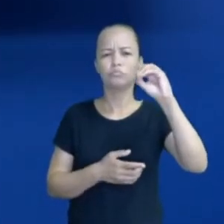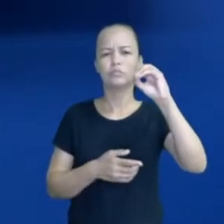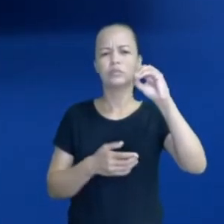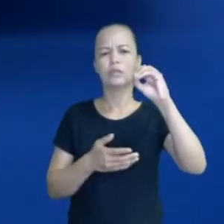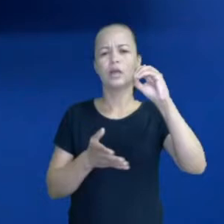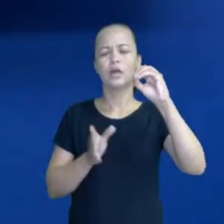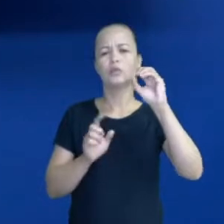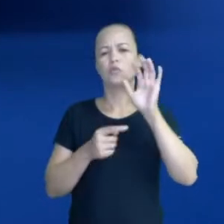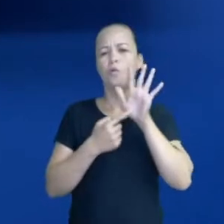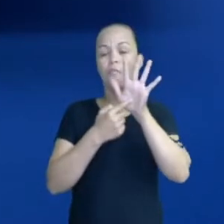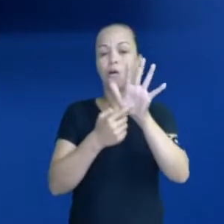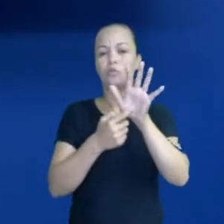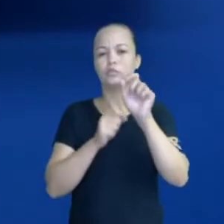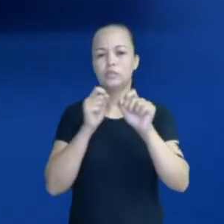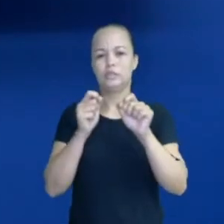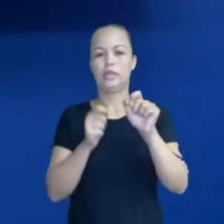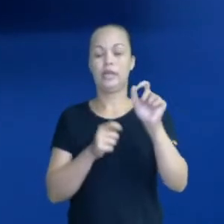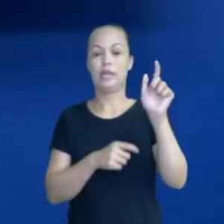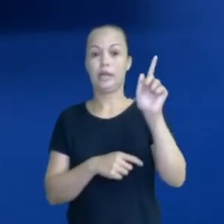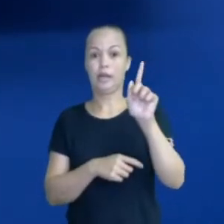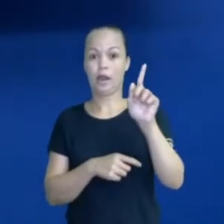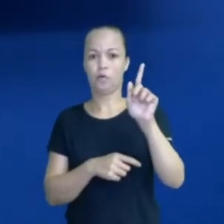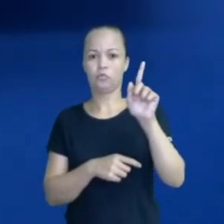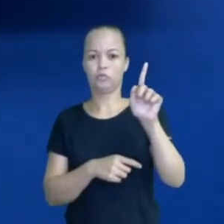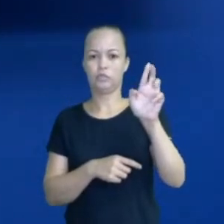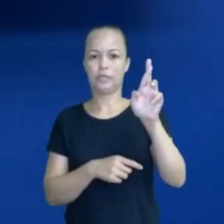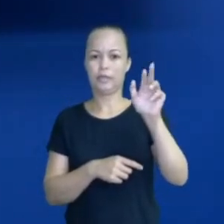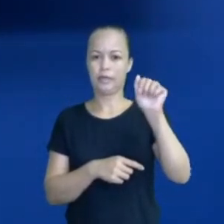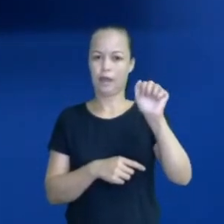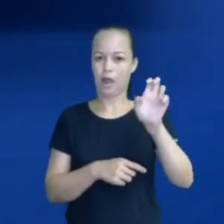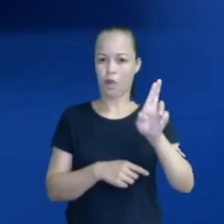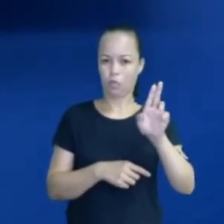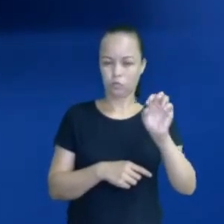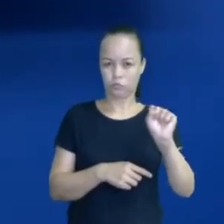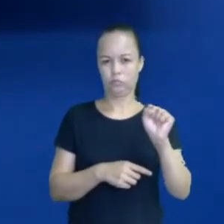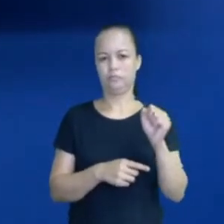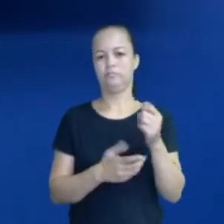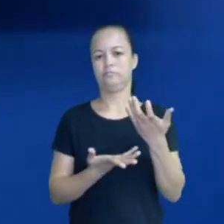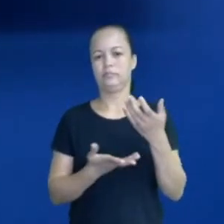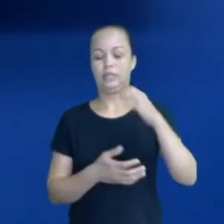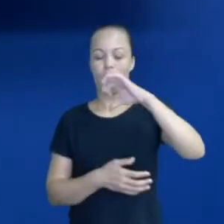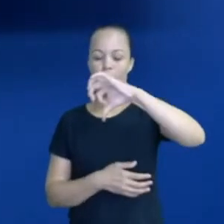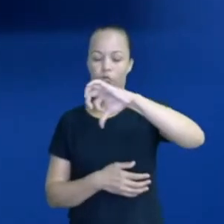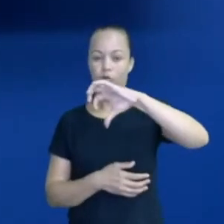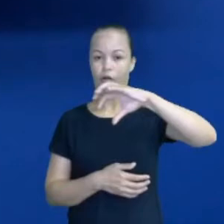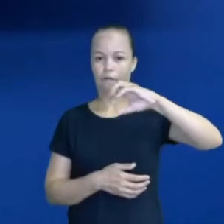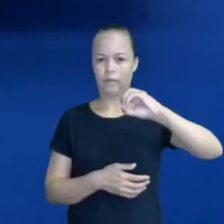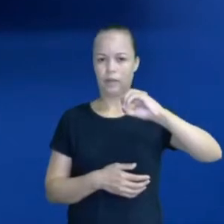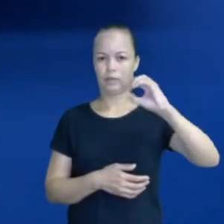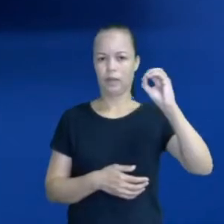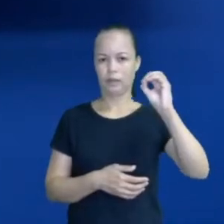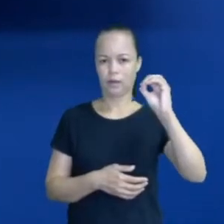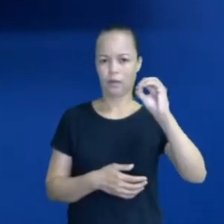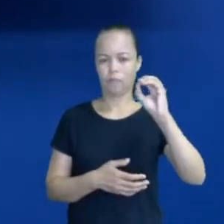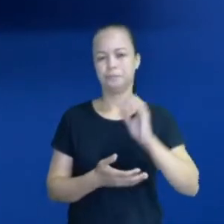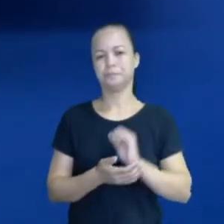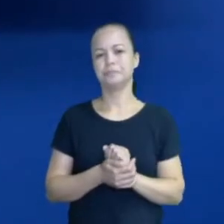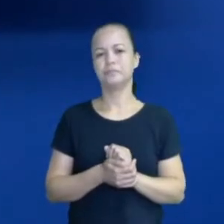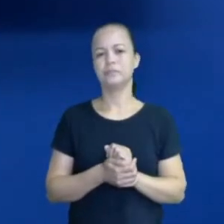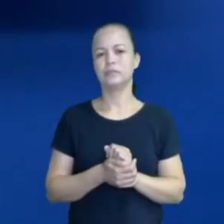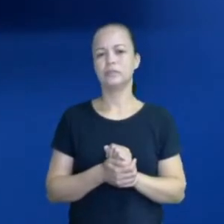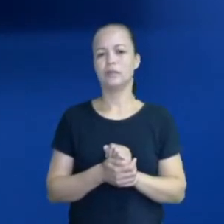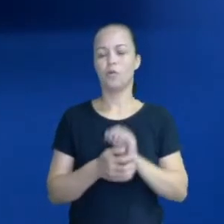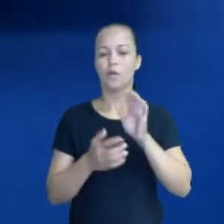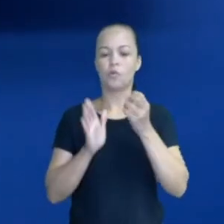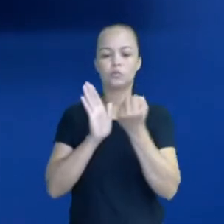estou fazendo a referência em graus, tá? Se não tiver essa bolinha aí, eu não tenho como fazer a referência. Isso é o símbolo do